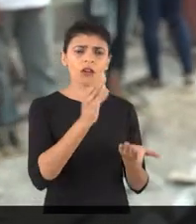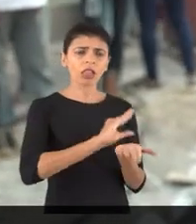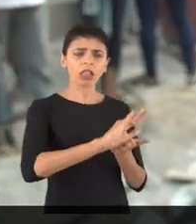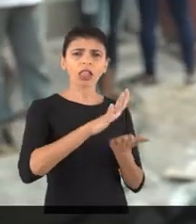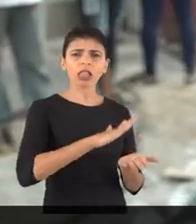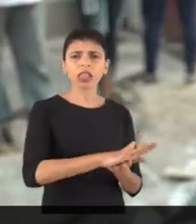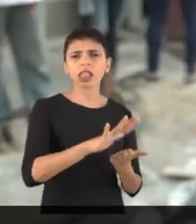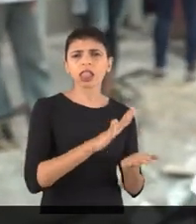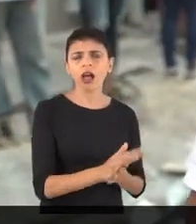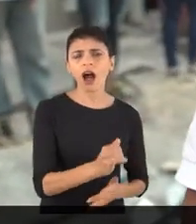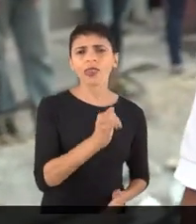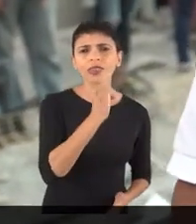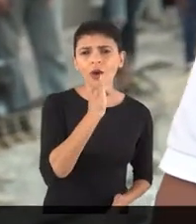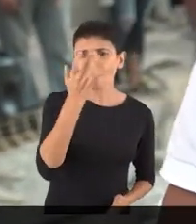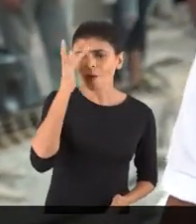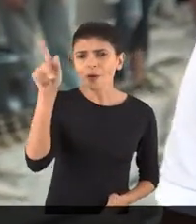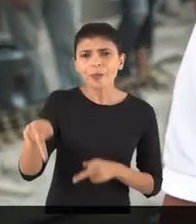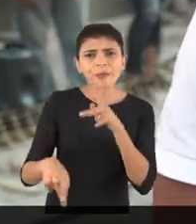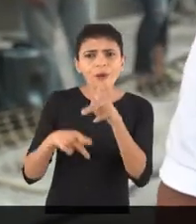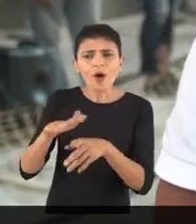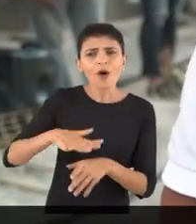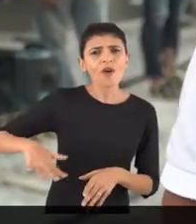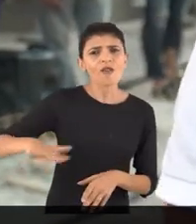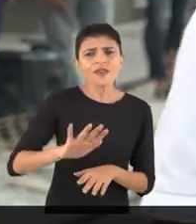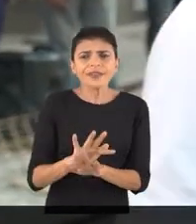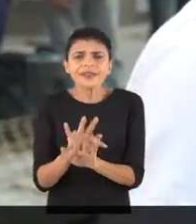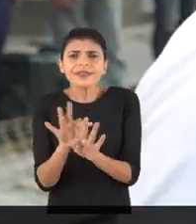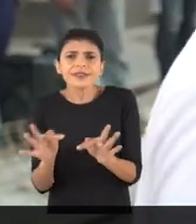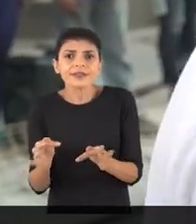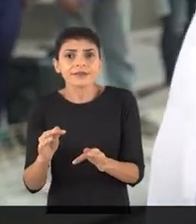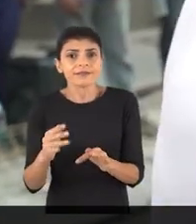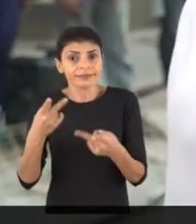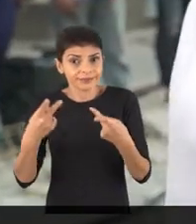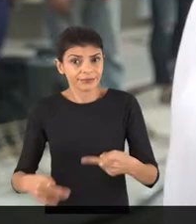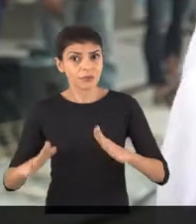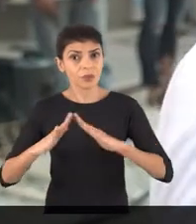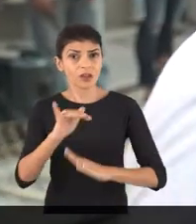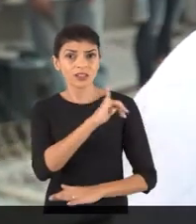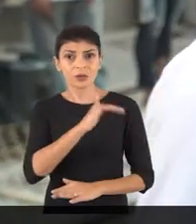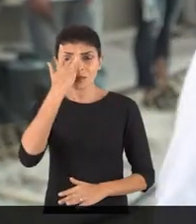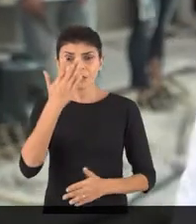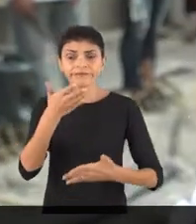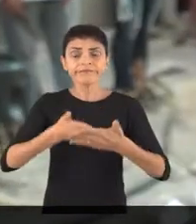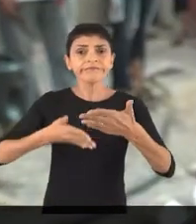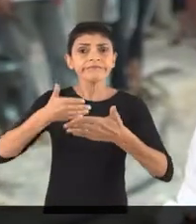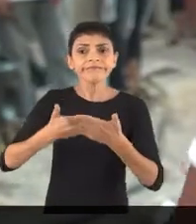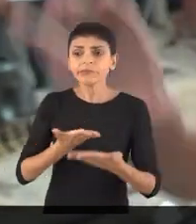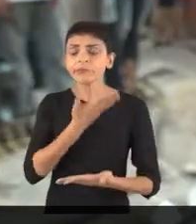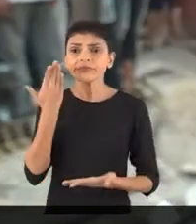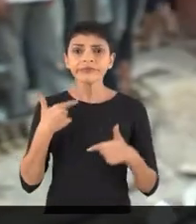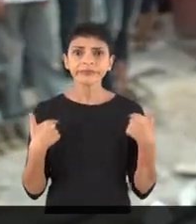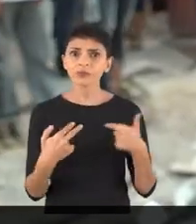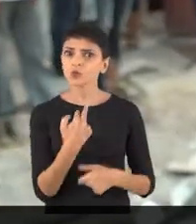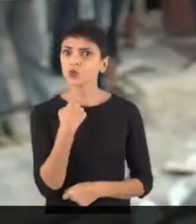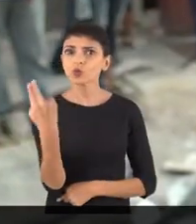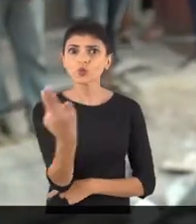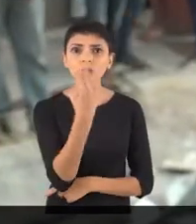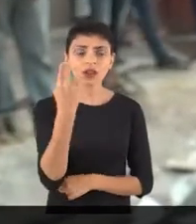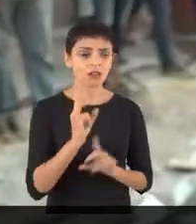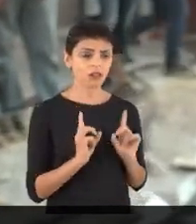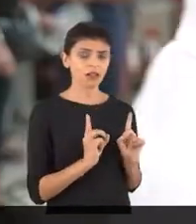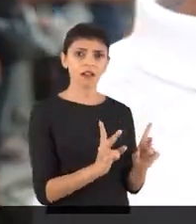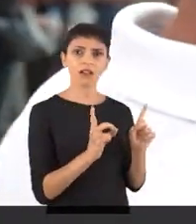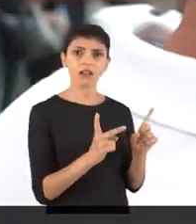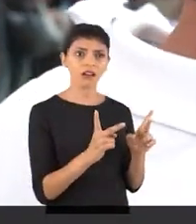público, o recurso do mais simples brasileiro, do mais simples carioca. Pessoas estão sendo impedidas aqui de trabalhar, o comércio